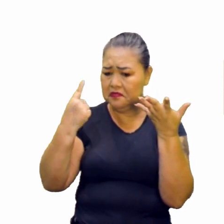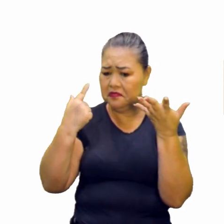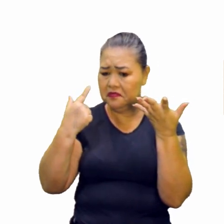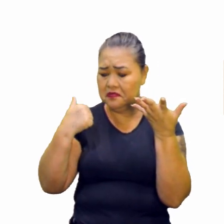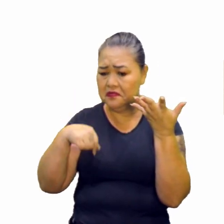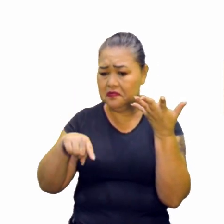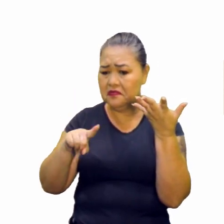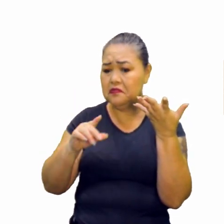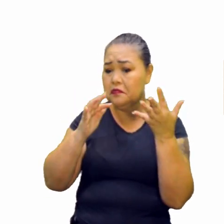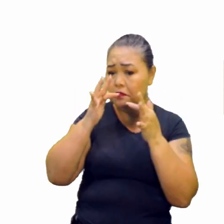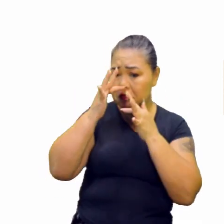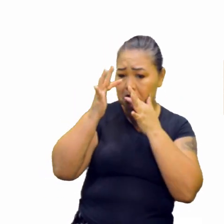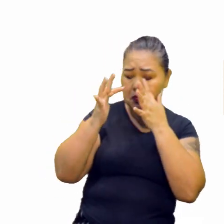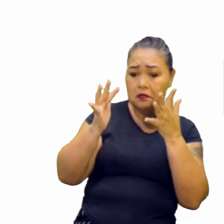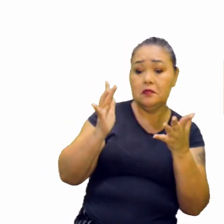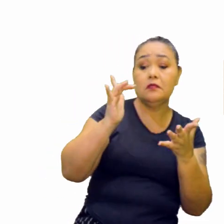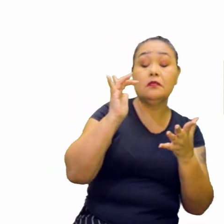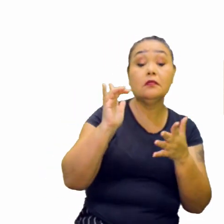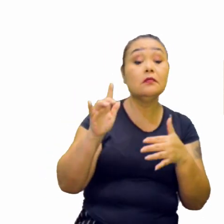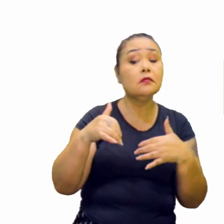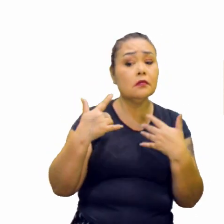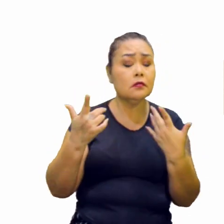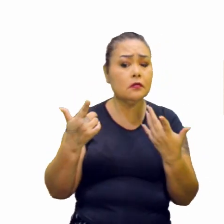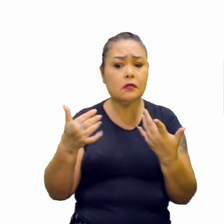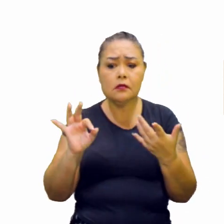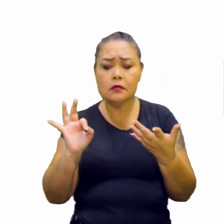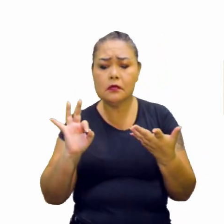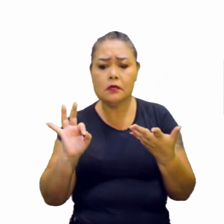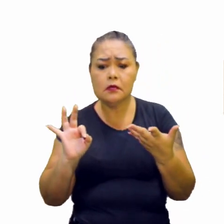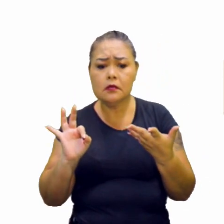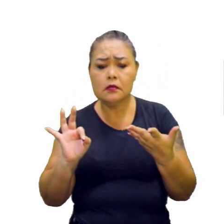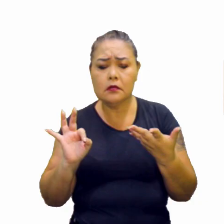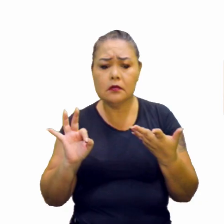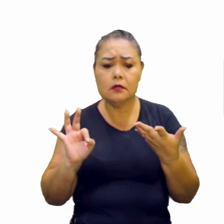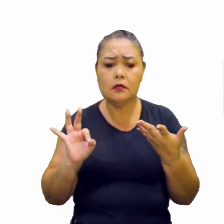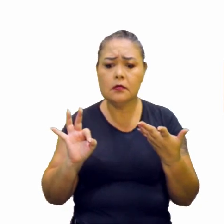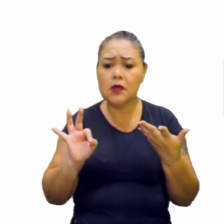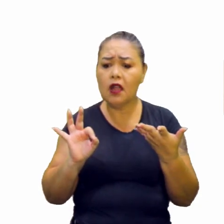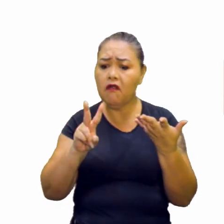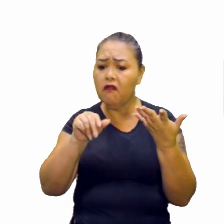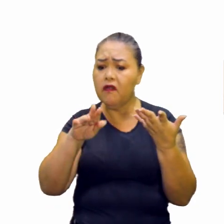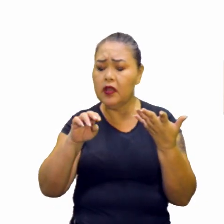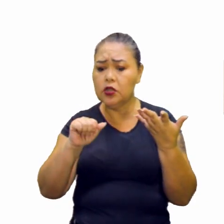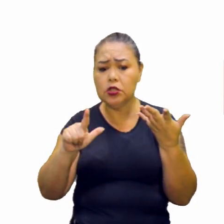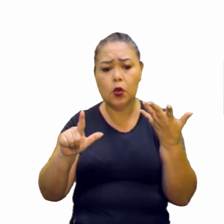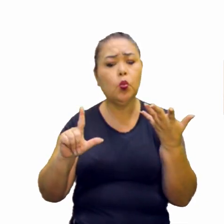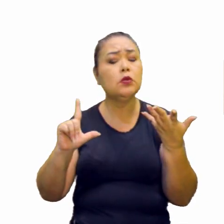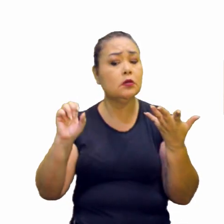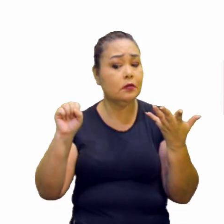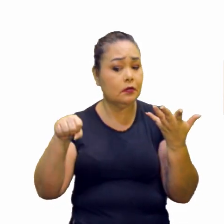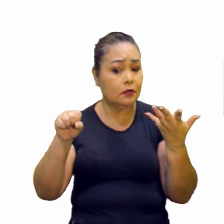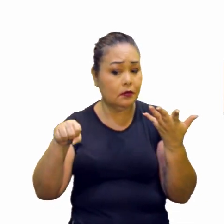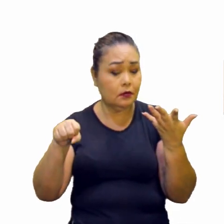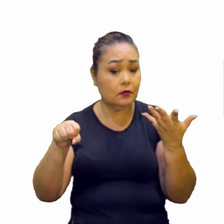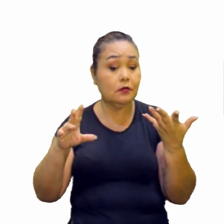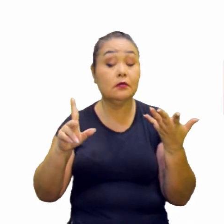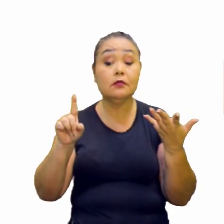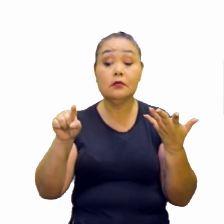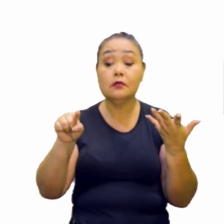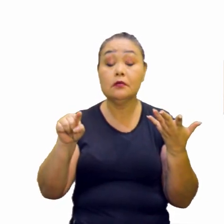floração, eles não têm a parte vegetal? Sim. Mas se você